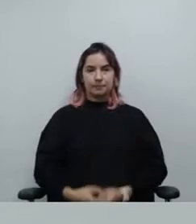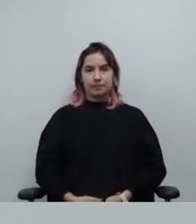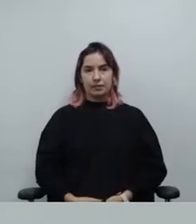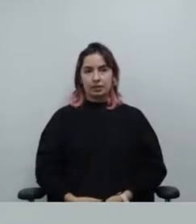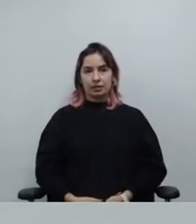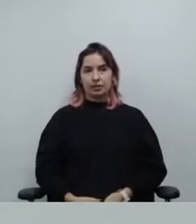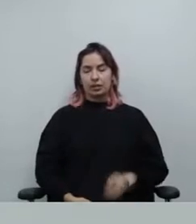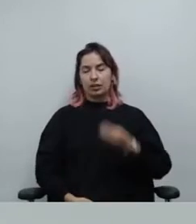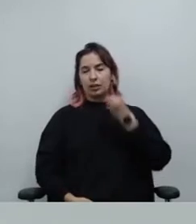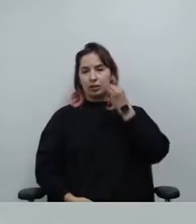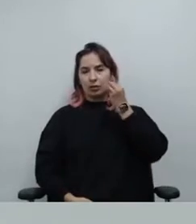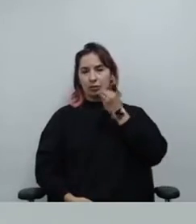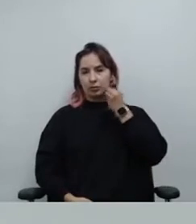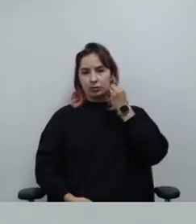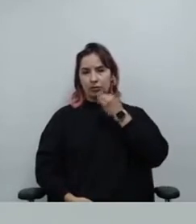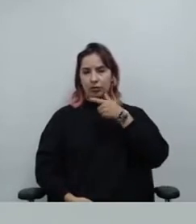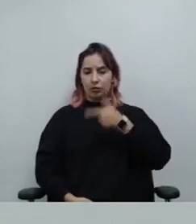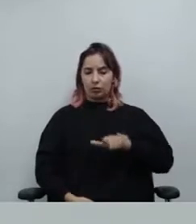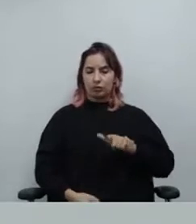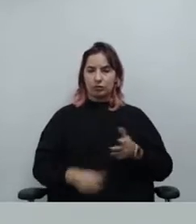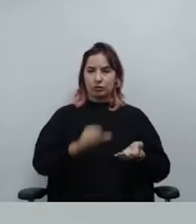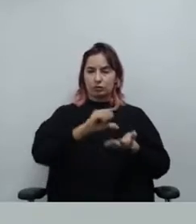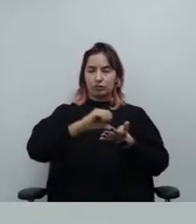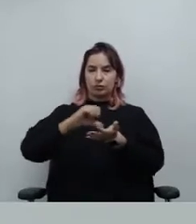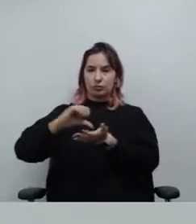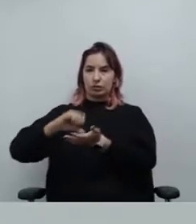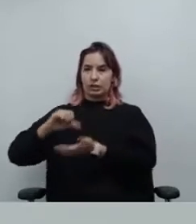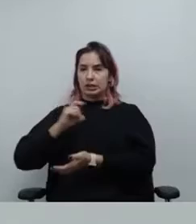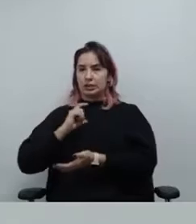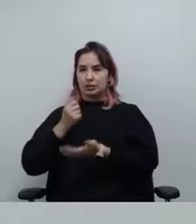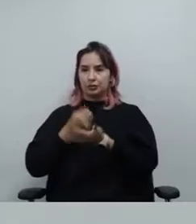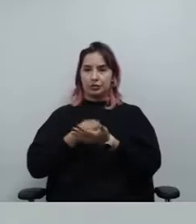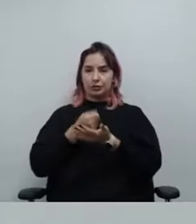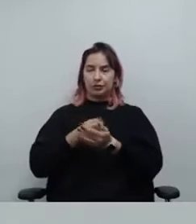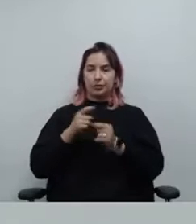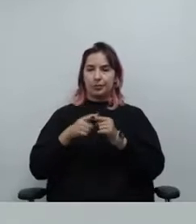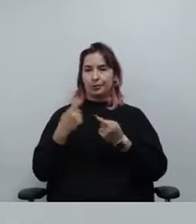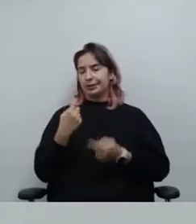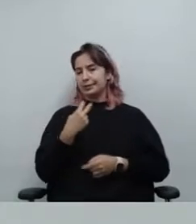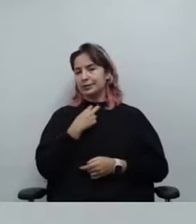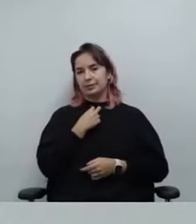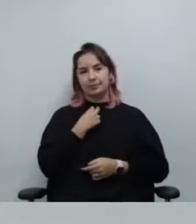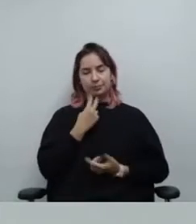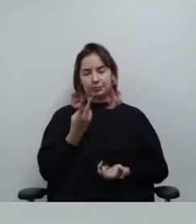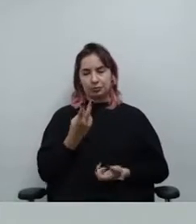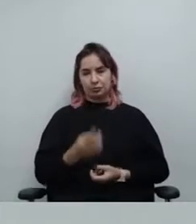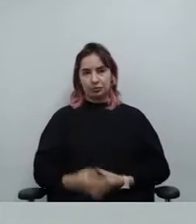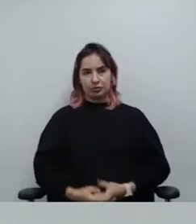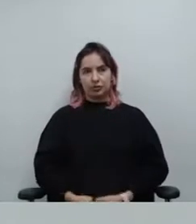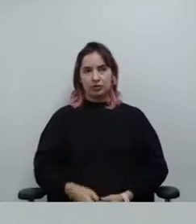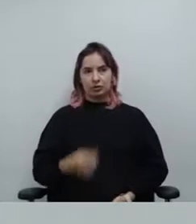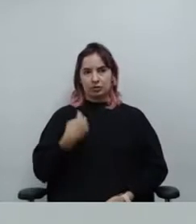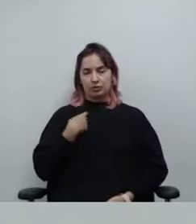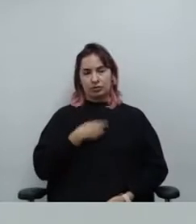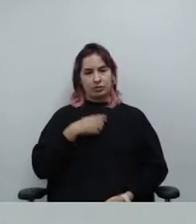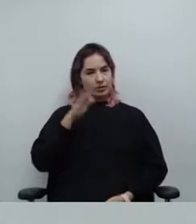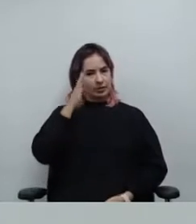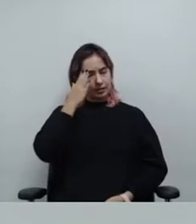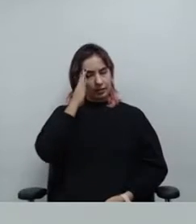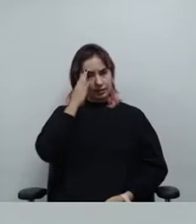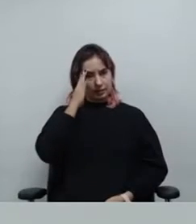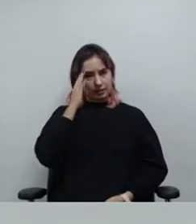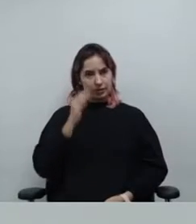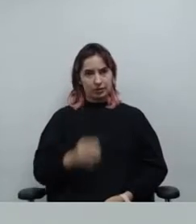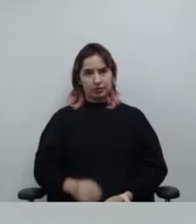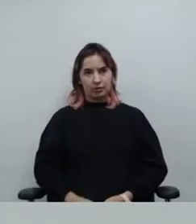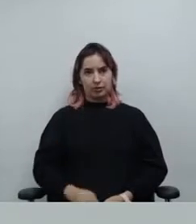Naquela oportunidade, outros núcleos tiveram um reforço, mas não foi possível, né? E nós compreendemos aí